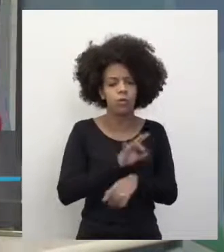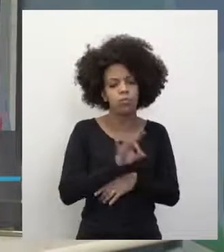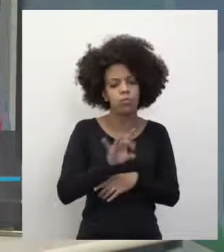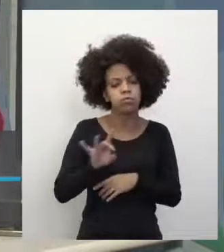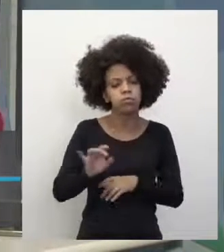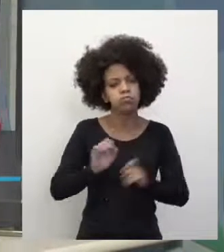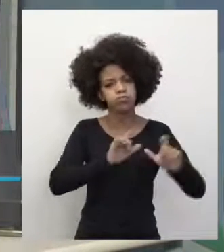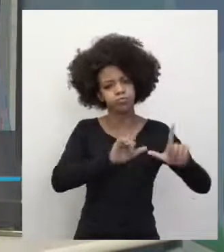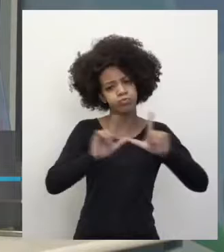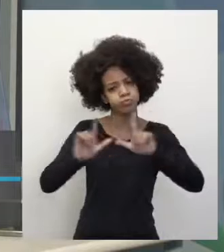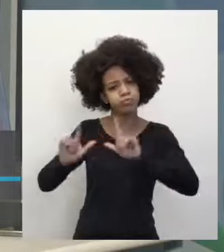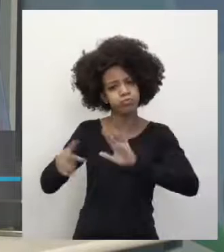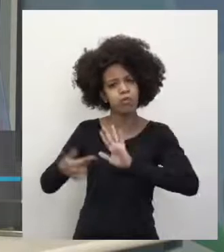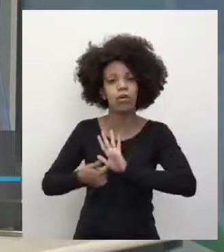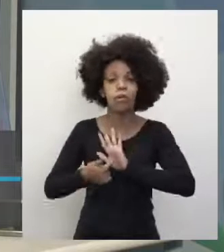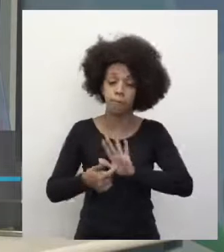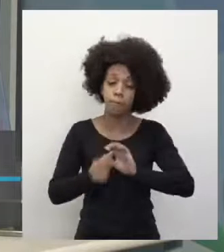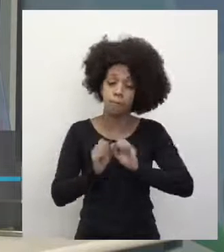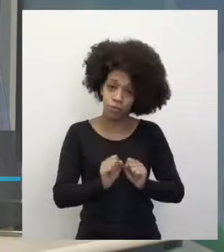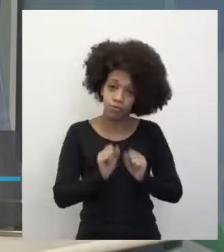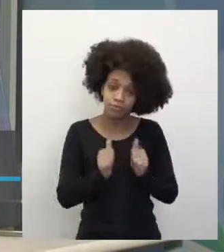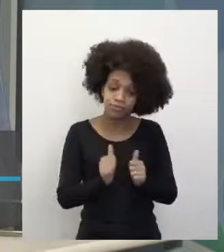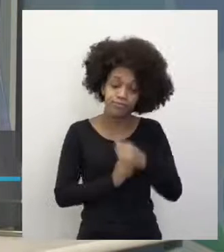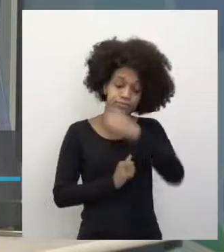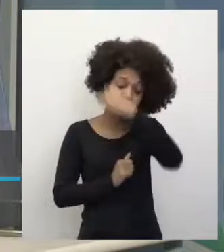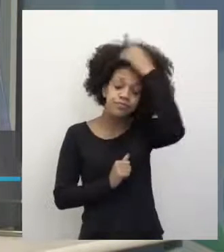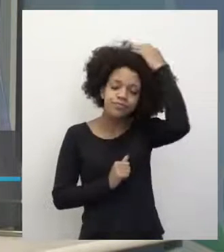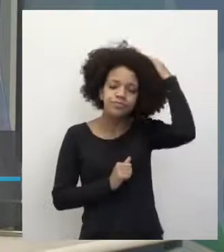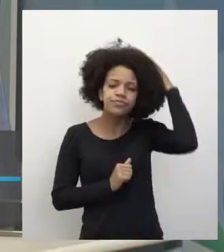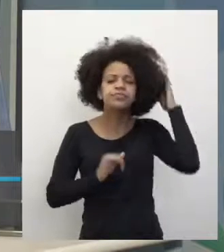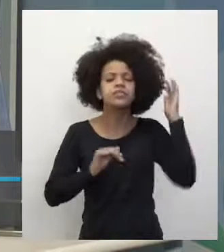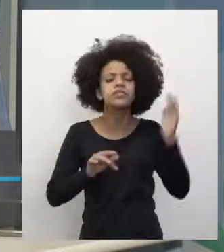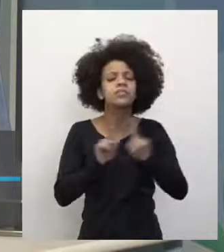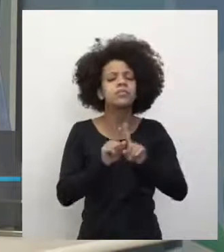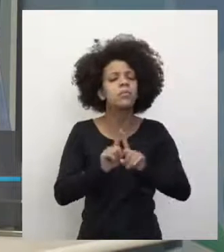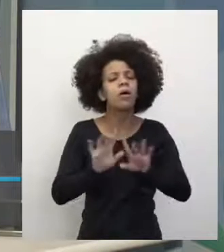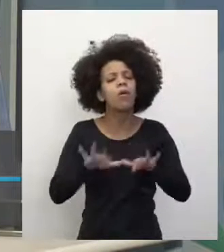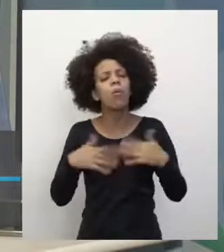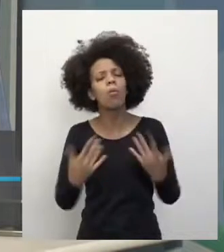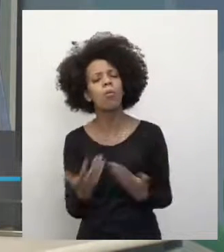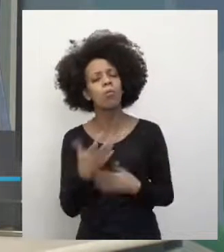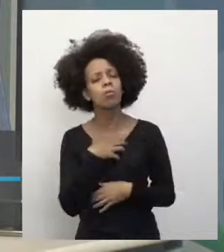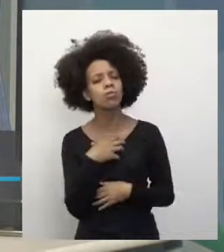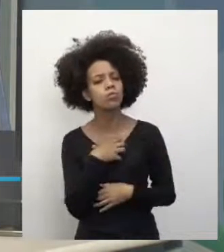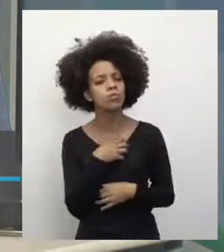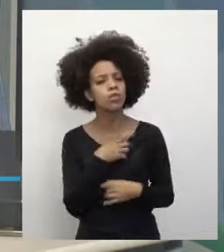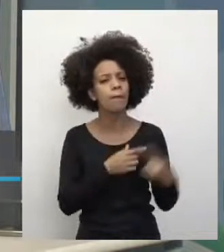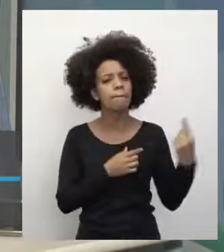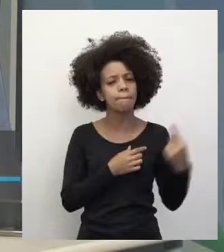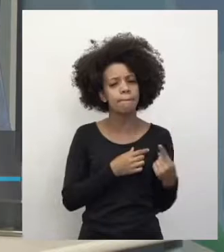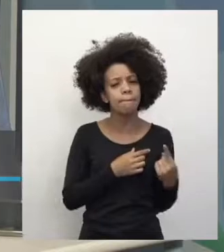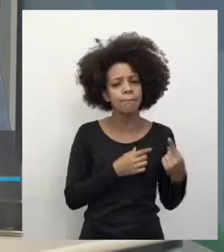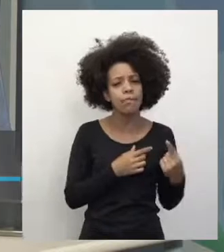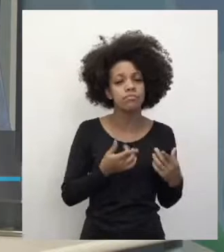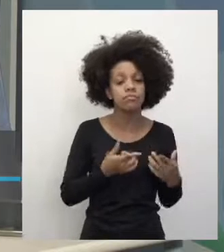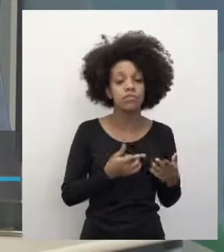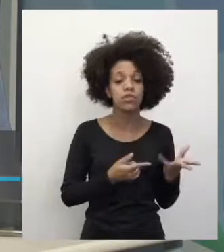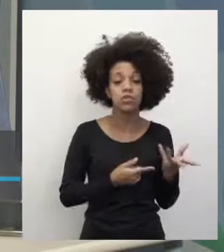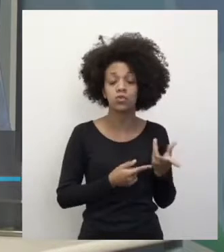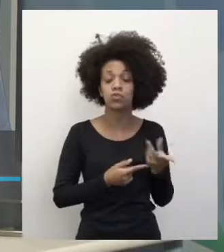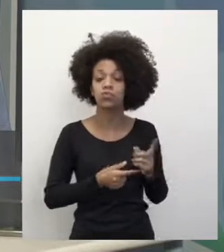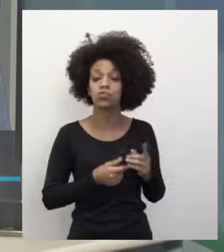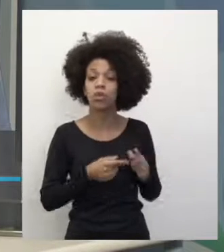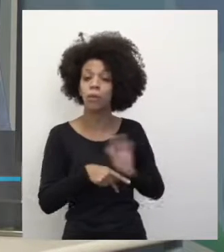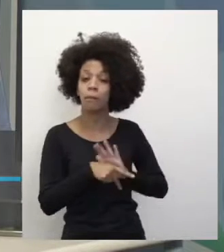galeria pode apresentar, enfim, tá? E qual foi a forma, então, né, primeira que os artistas